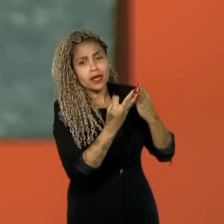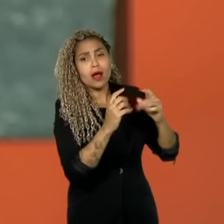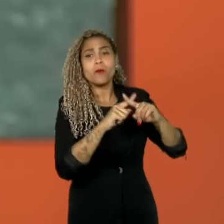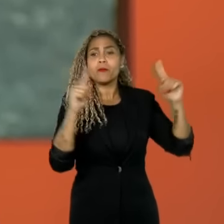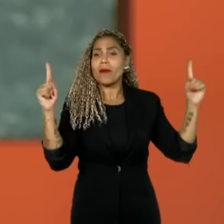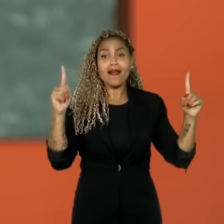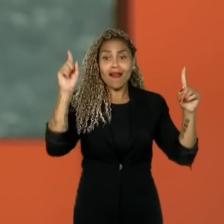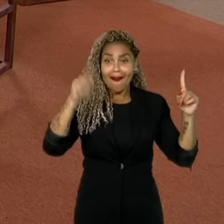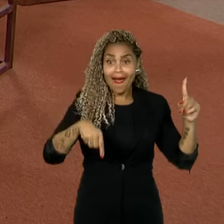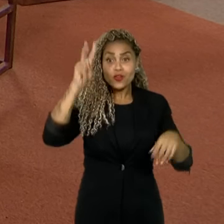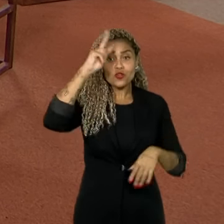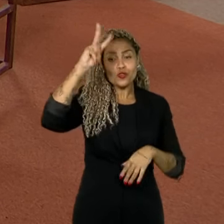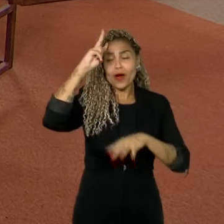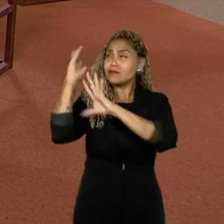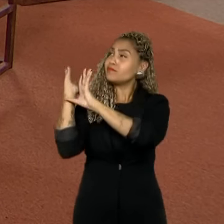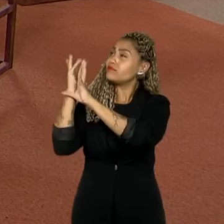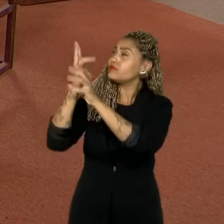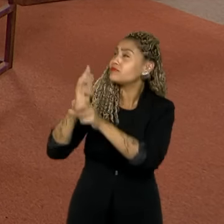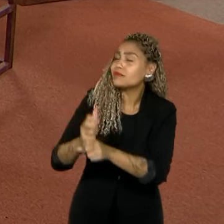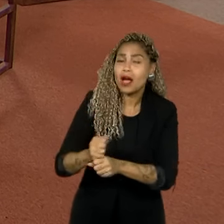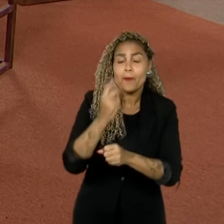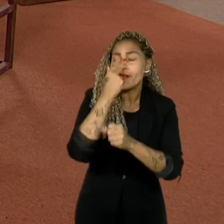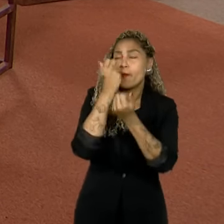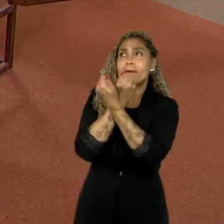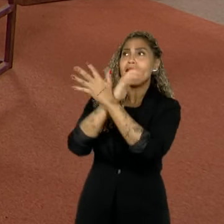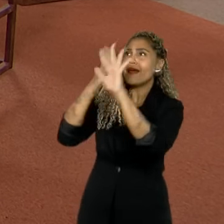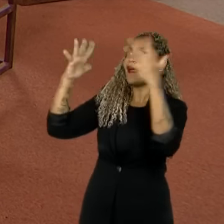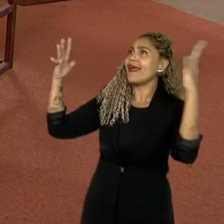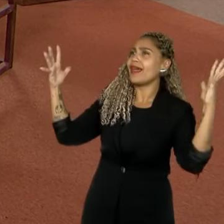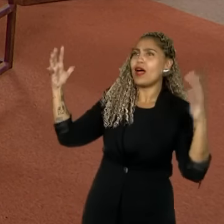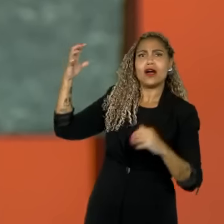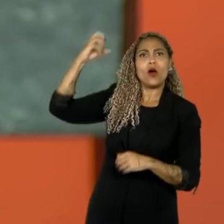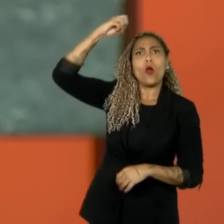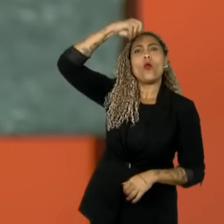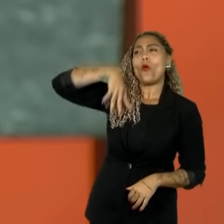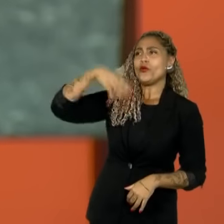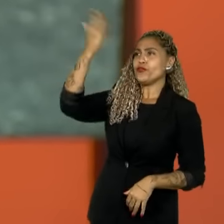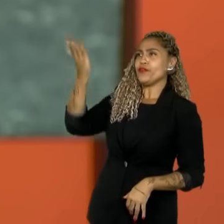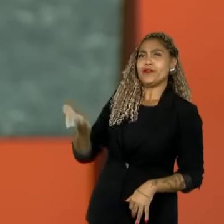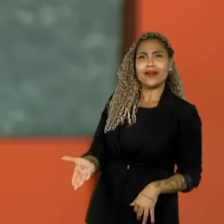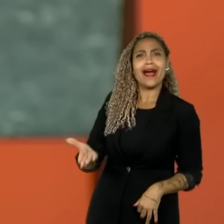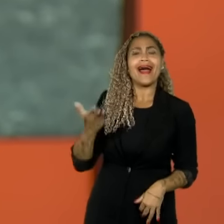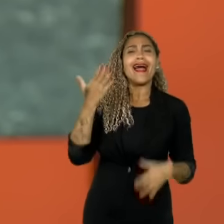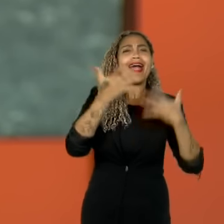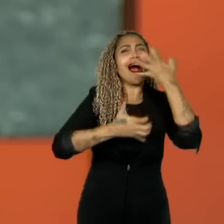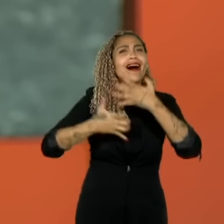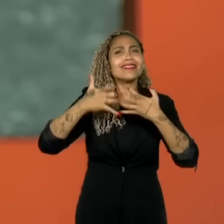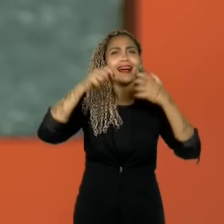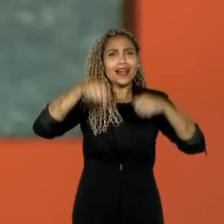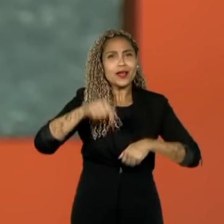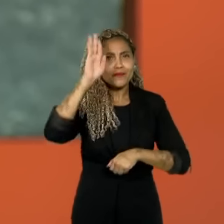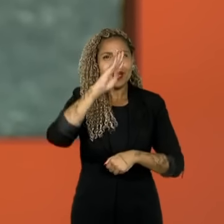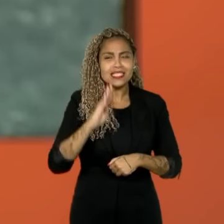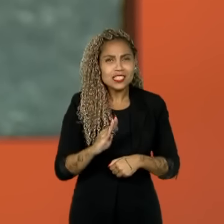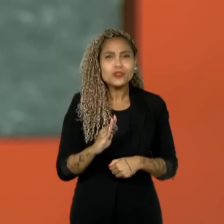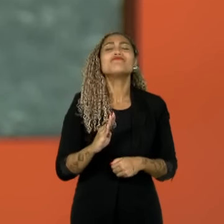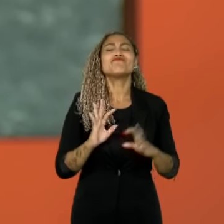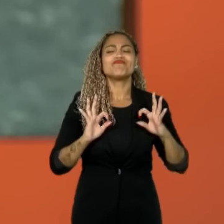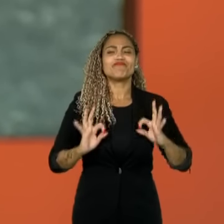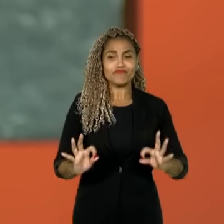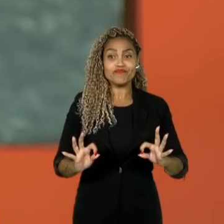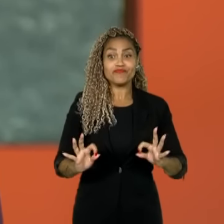Cícero? Solar. Eu acho que é uma das mais luminosas estrelas da canção popular desse país, a gente não tem a menor dúvida. E